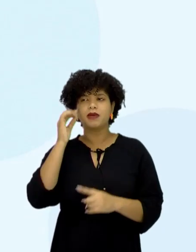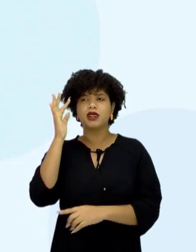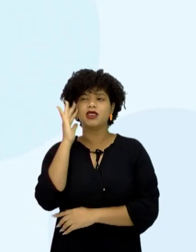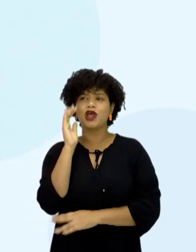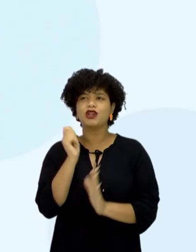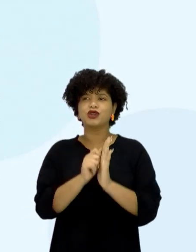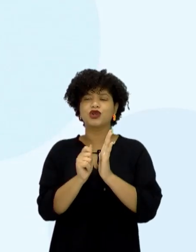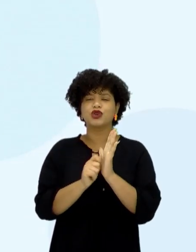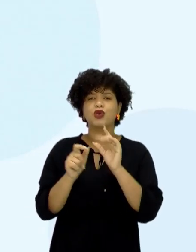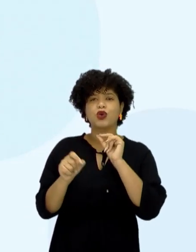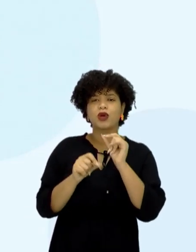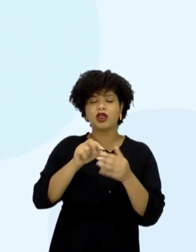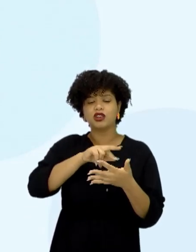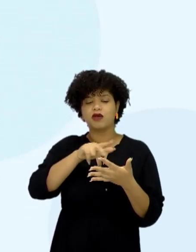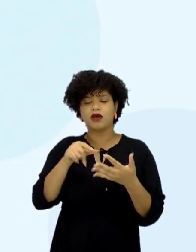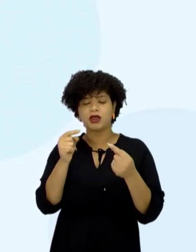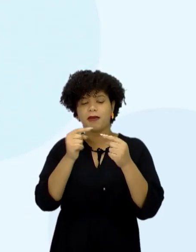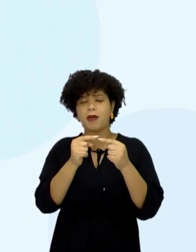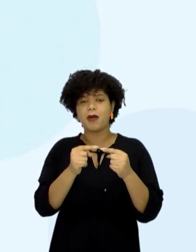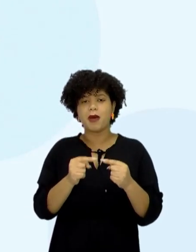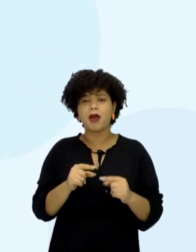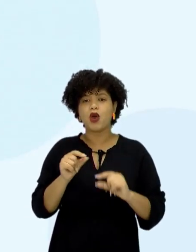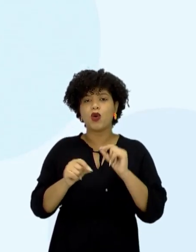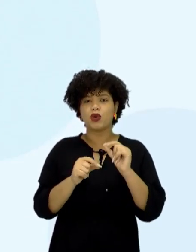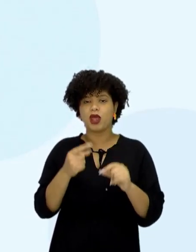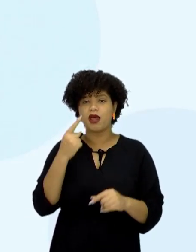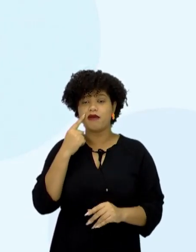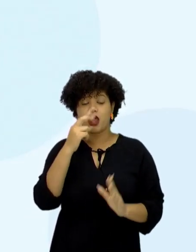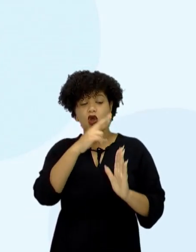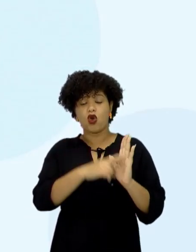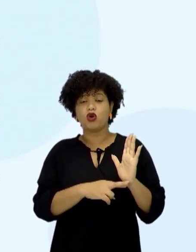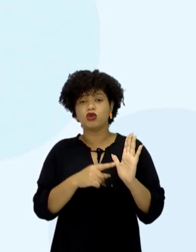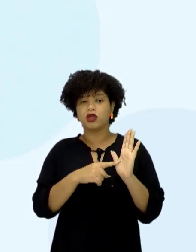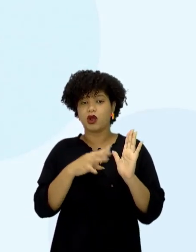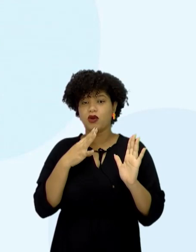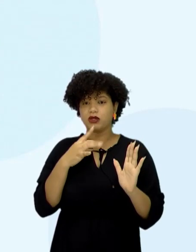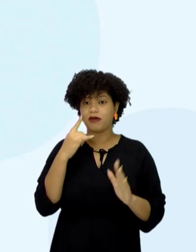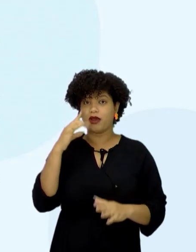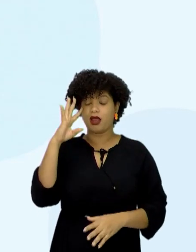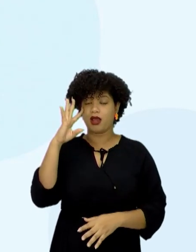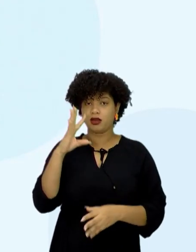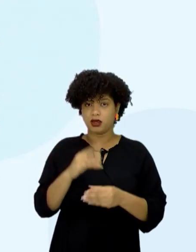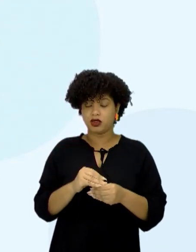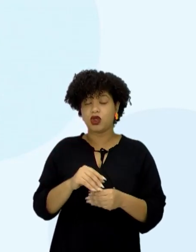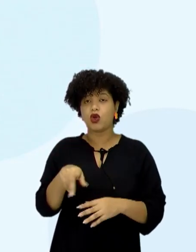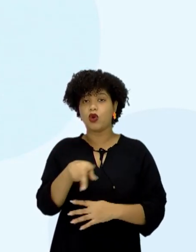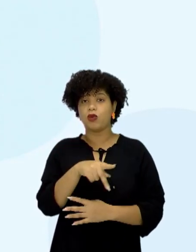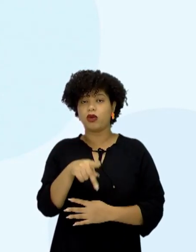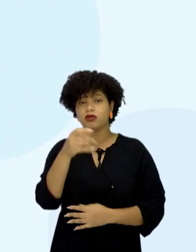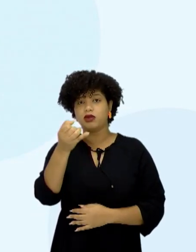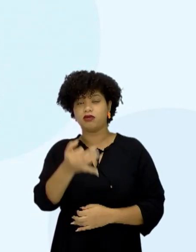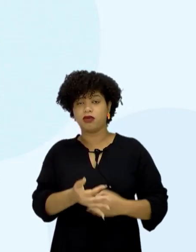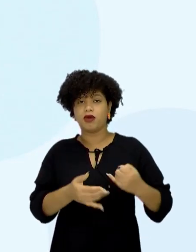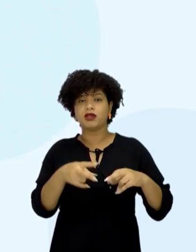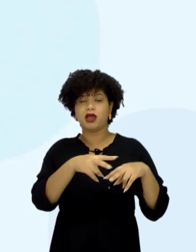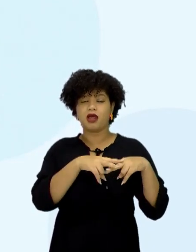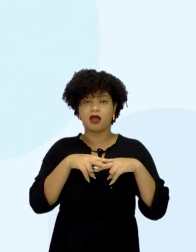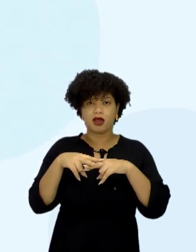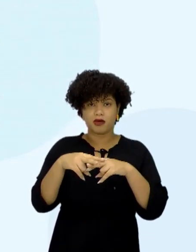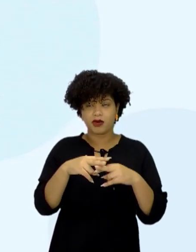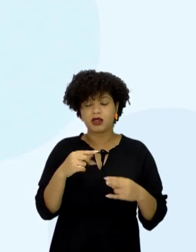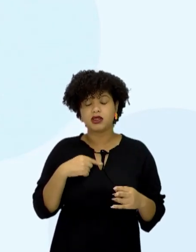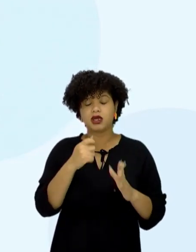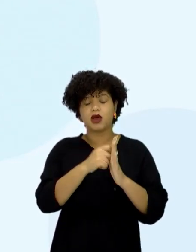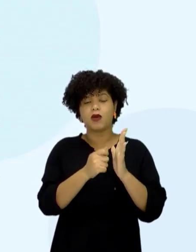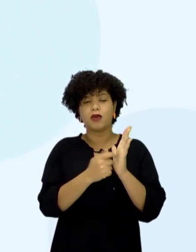e imaginar outros pontos importantes. Leia o roteiro a seguir e fique atento às orientações do professor para a revisão das paródias